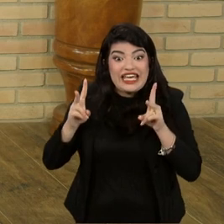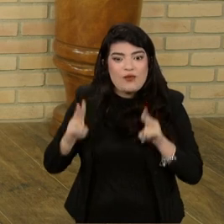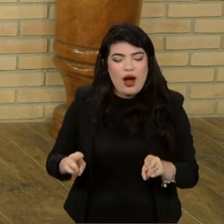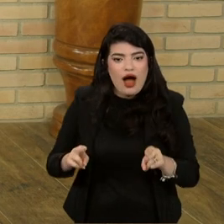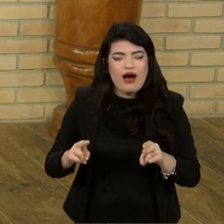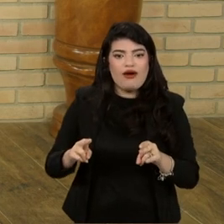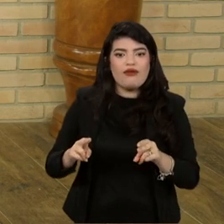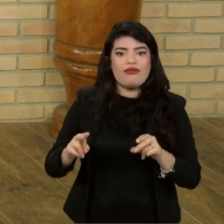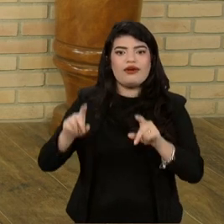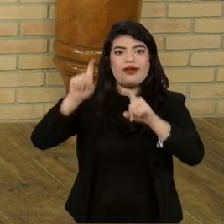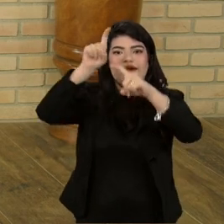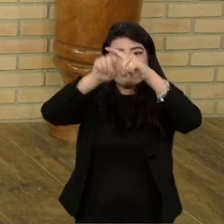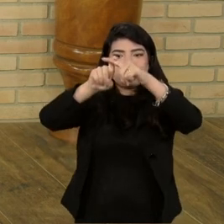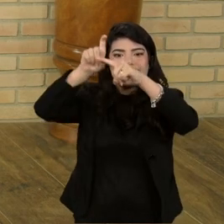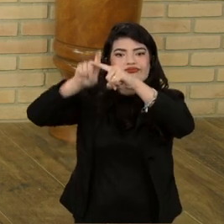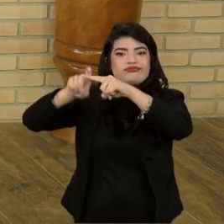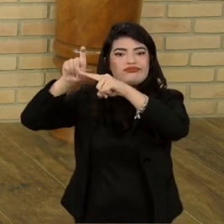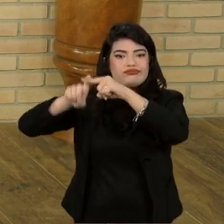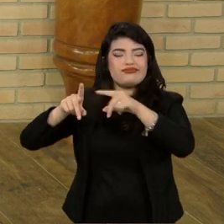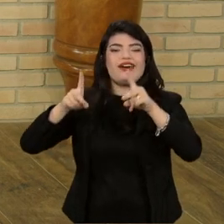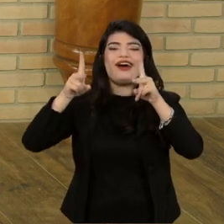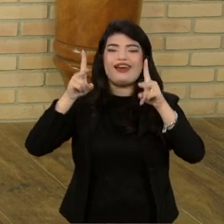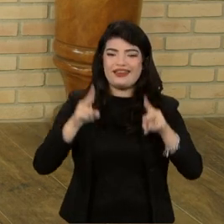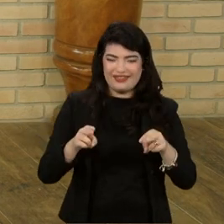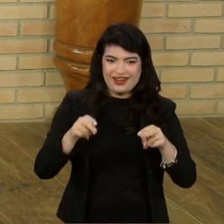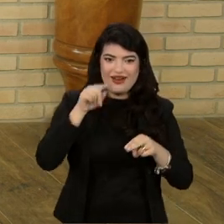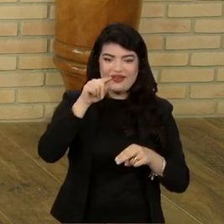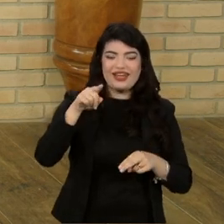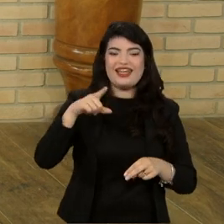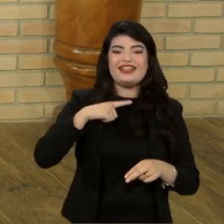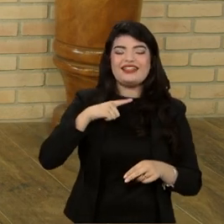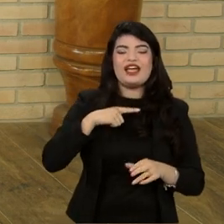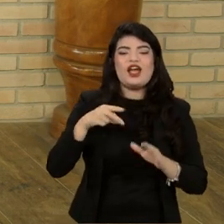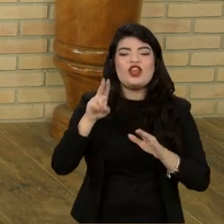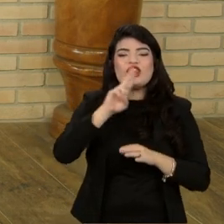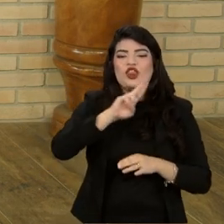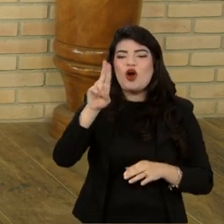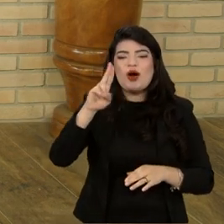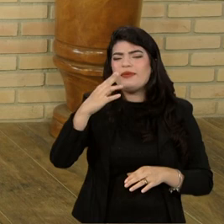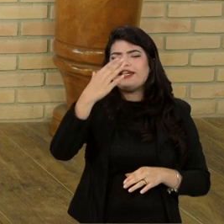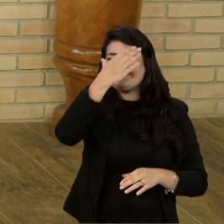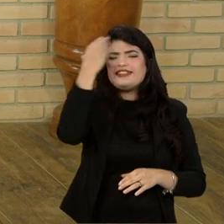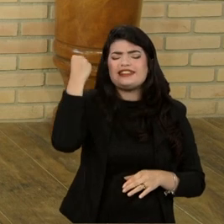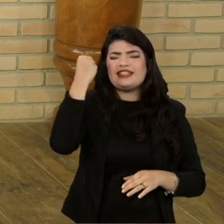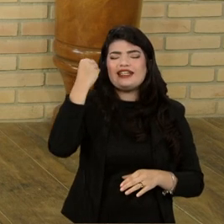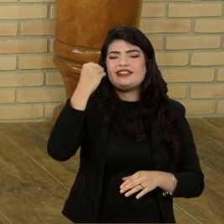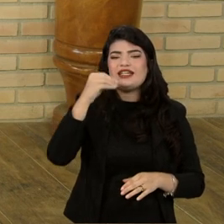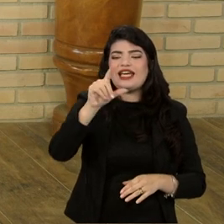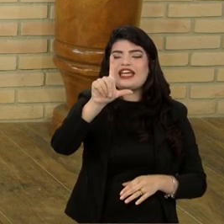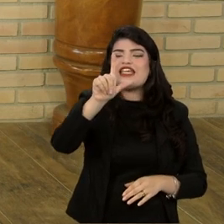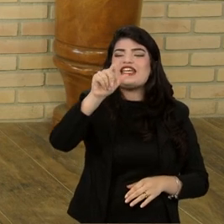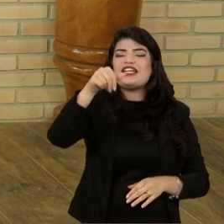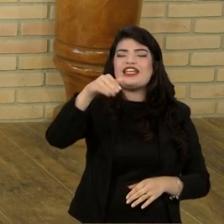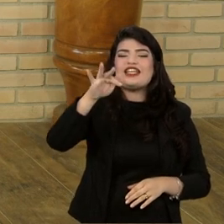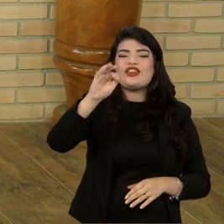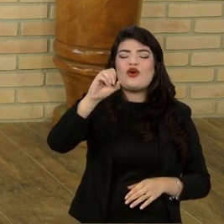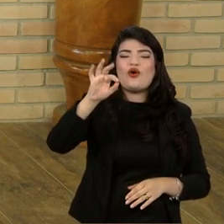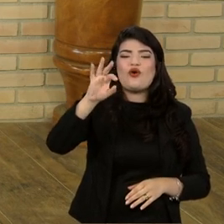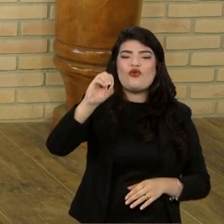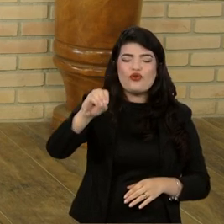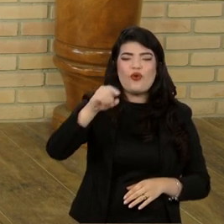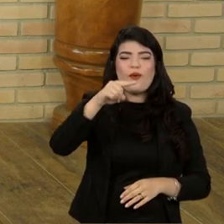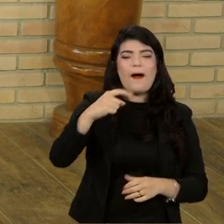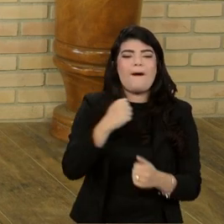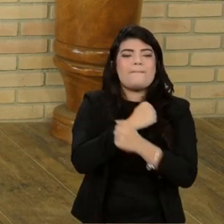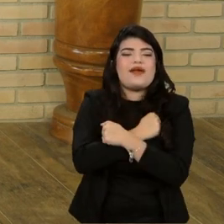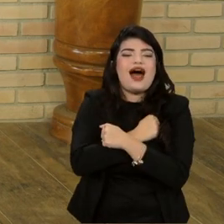igualzinho. E tem o SR lá em cima, hein? É, como é o nome do menino lá, não me lembro, mas ele lá de Campinas. Lindolfo. Abraço pra